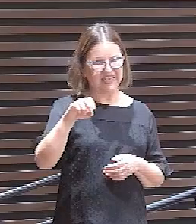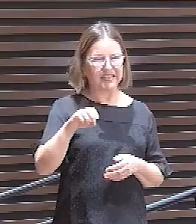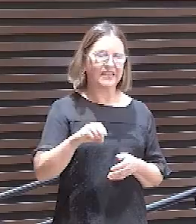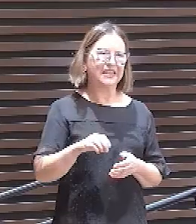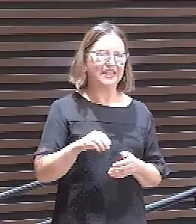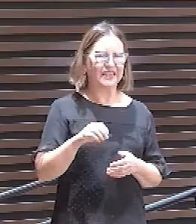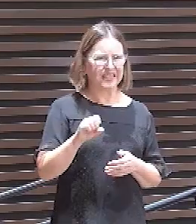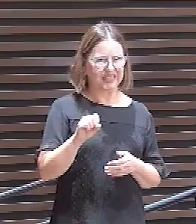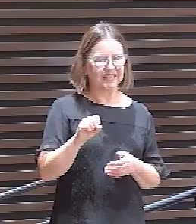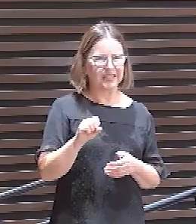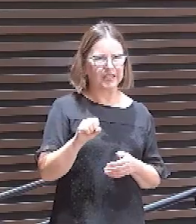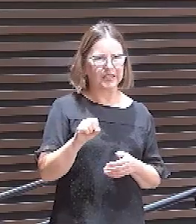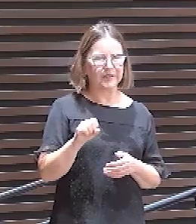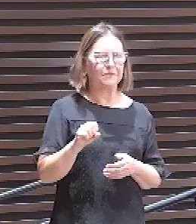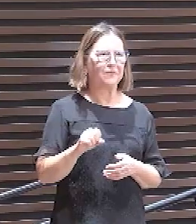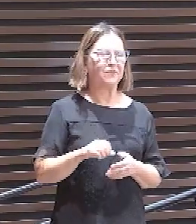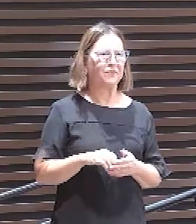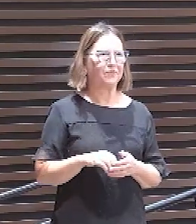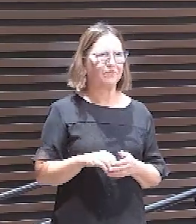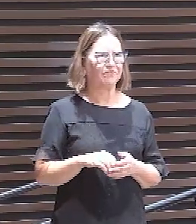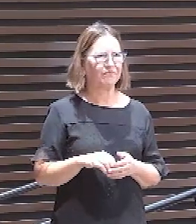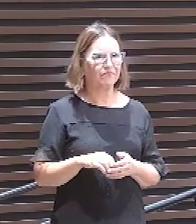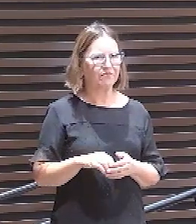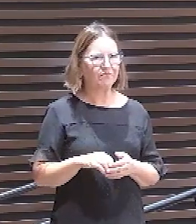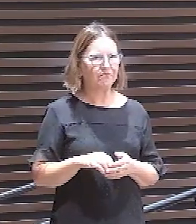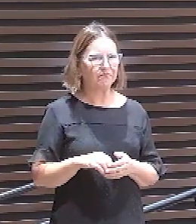aquele cruzamento